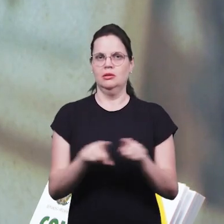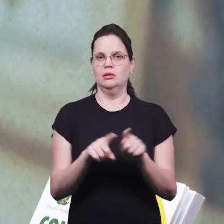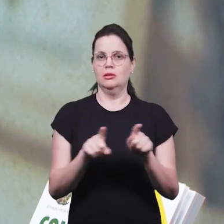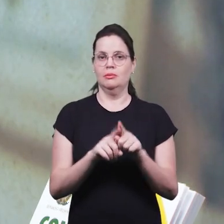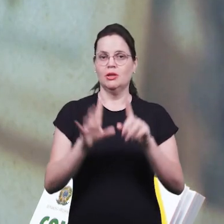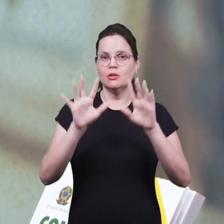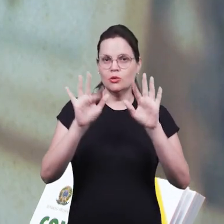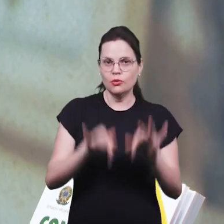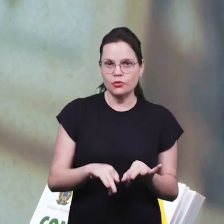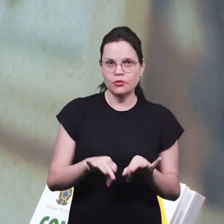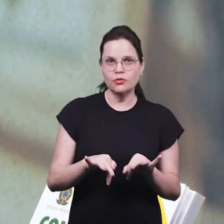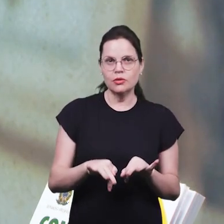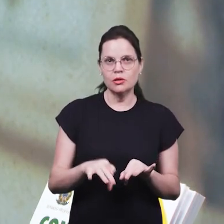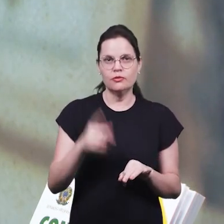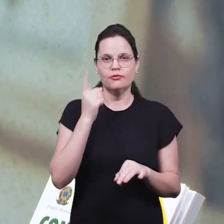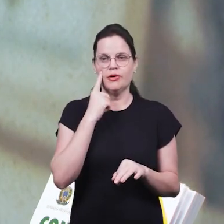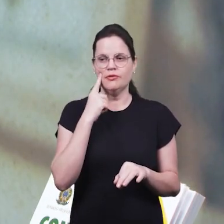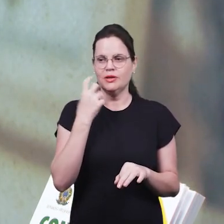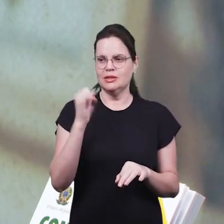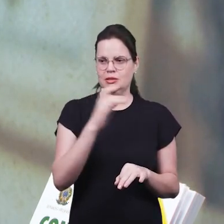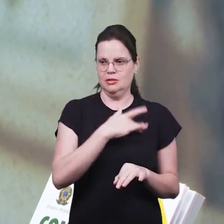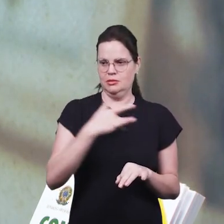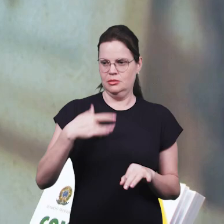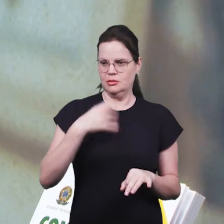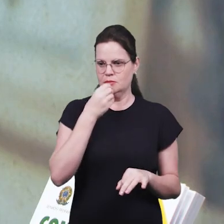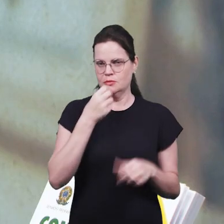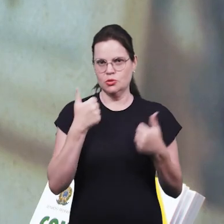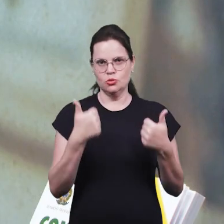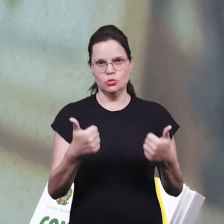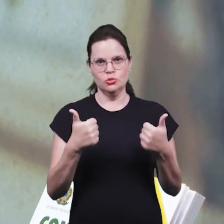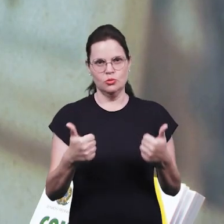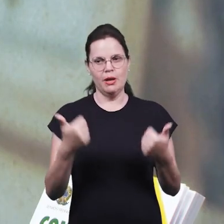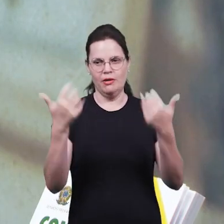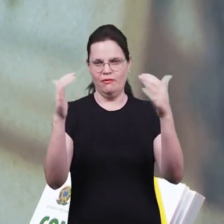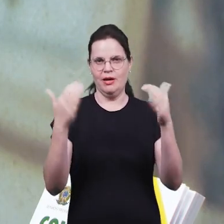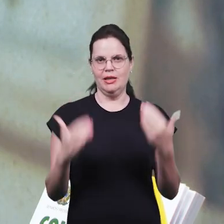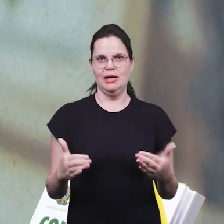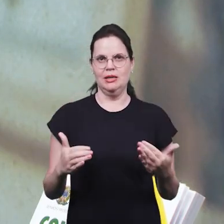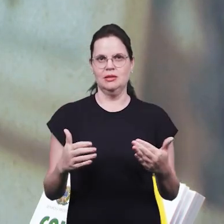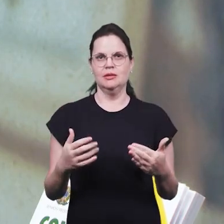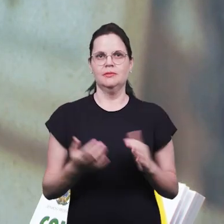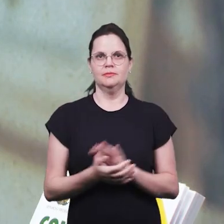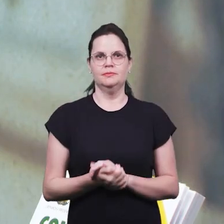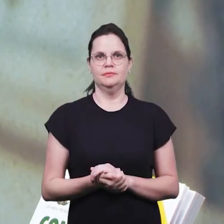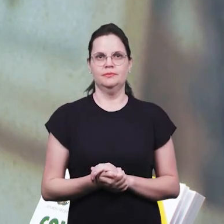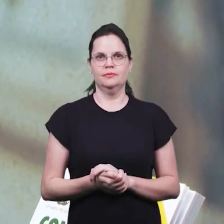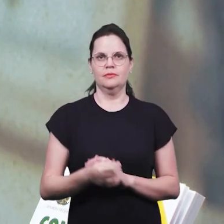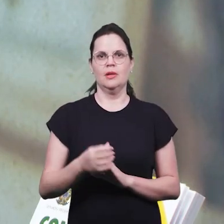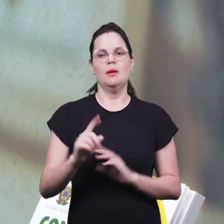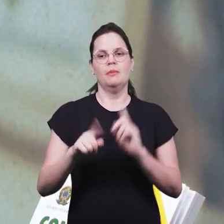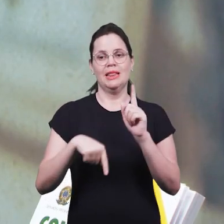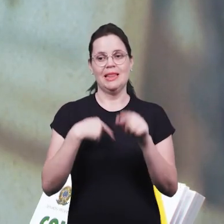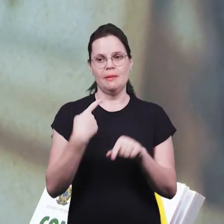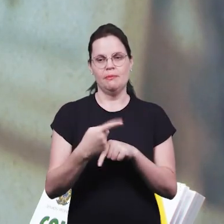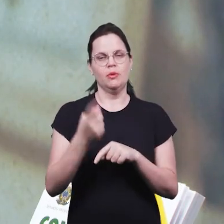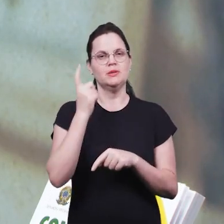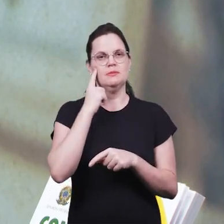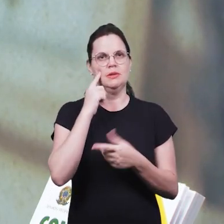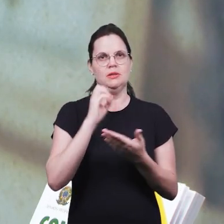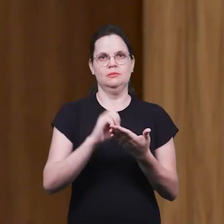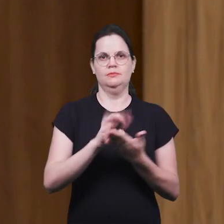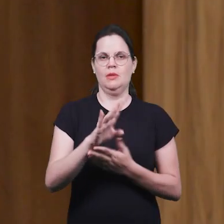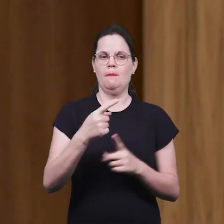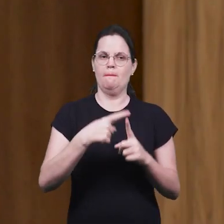empresa avalie se a funcionária está 100% com a saúde dela, para não incorrer em outras faltas caso queira programar uma dispensa dessa funcionária, o que não